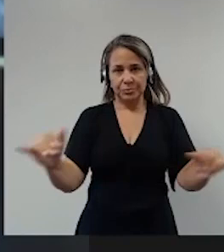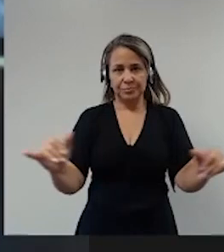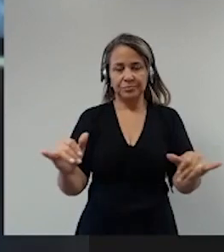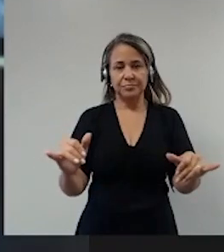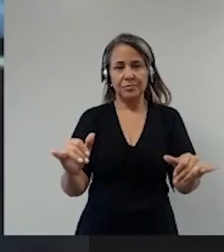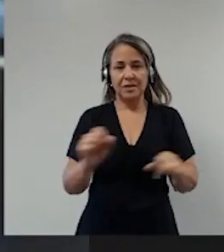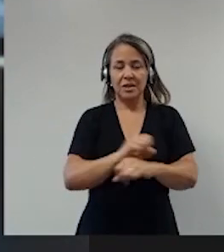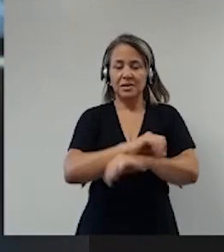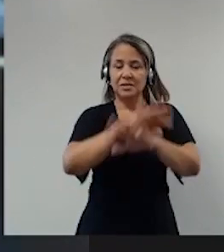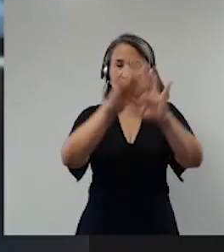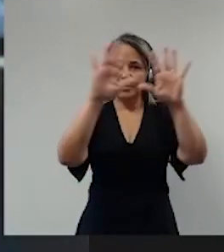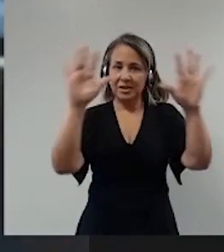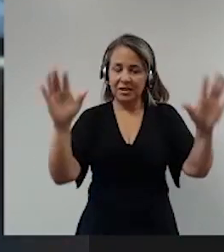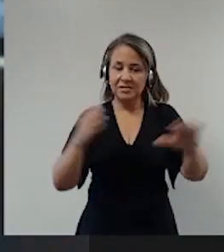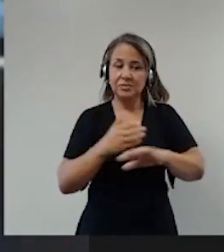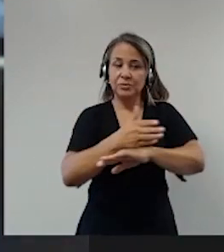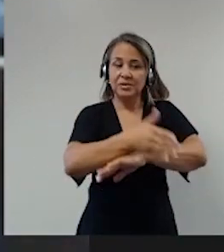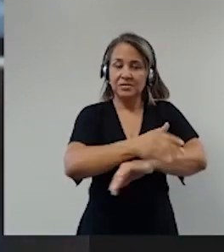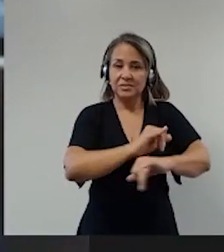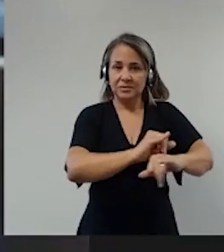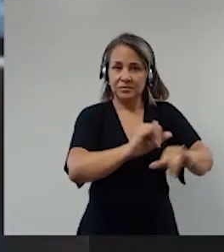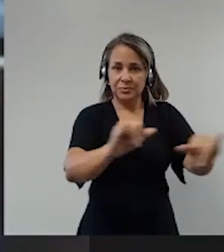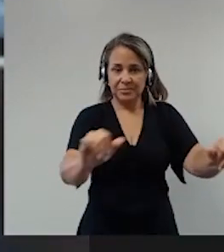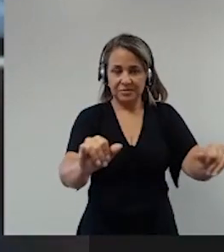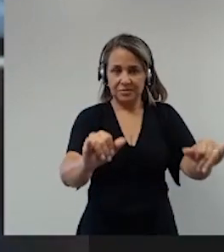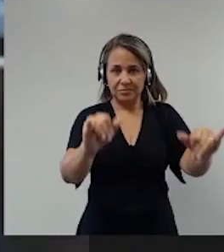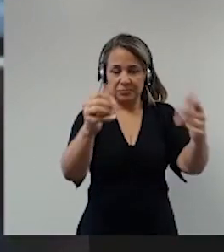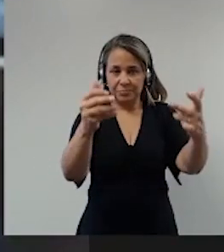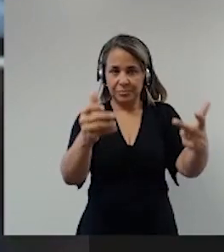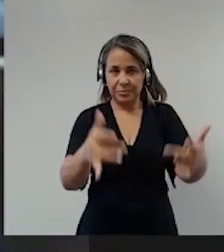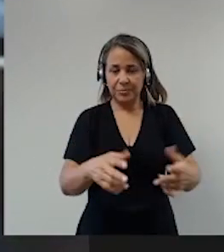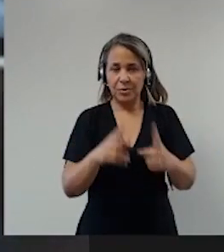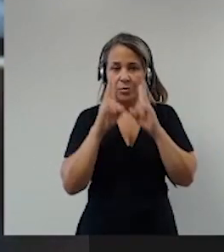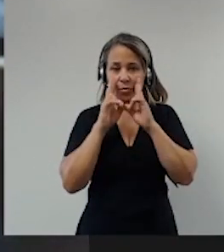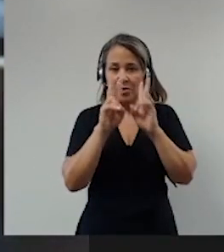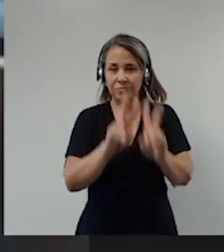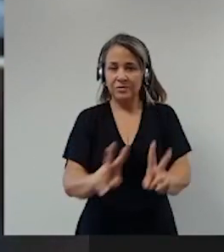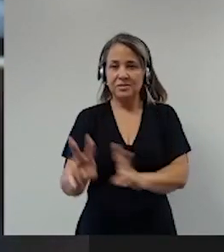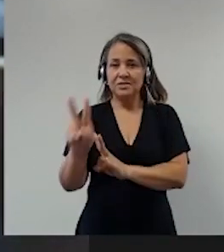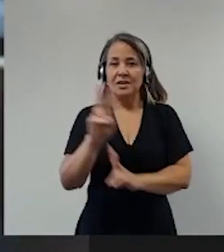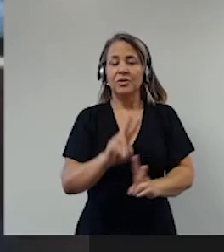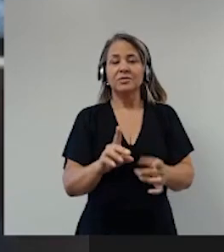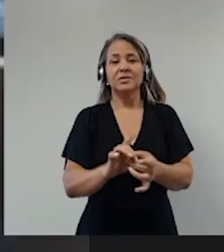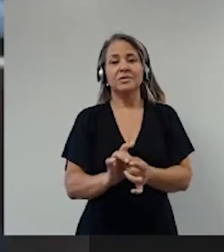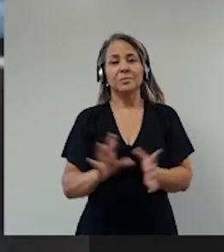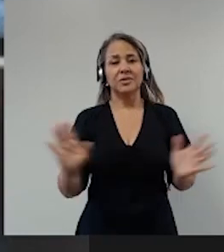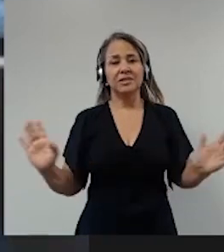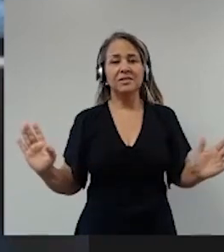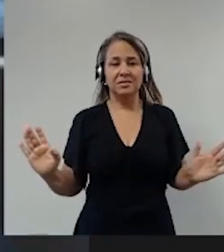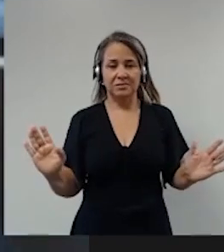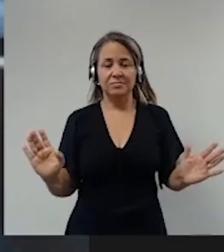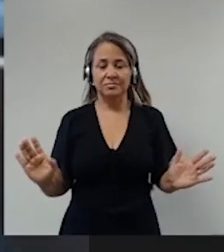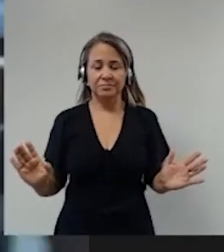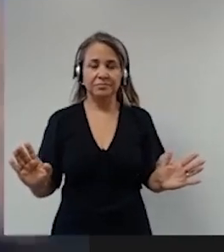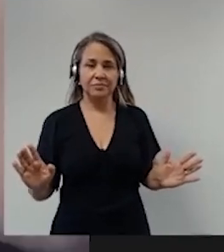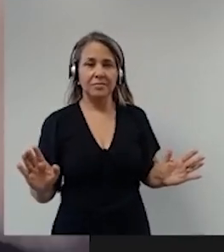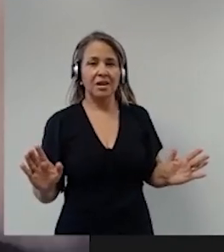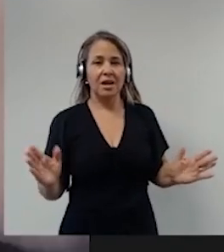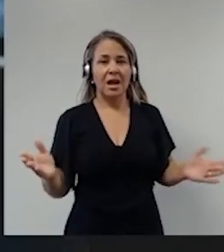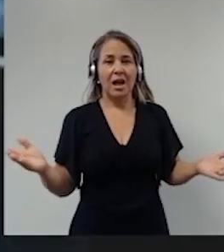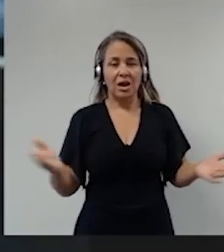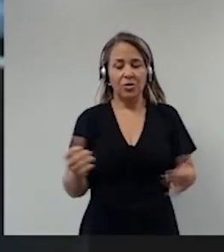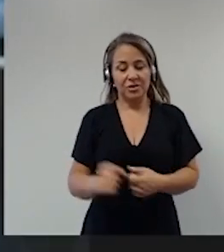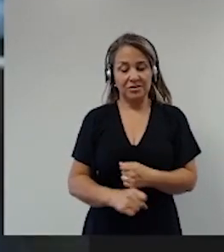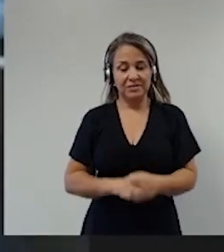da transparência e de acesso à informação sob a ótica do princípio democrático, né? A gente vai viver esse ano, e aqui puxando